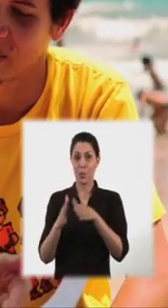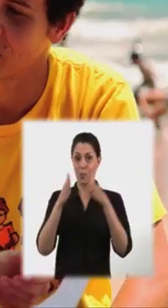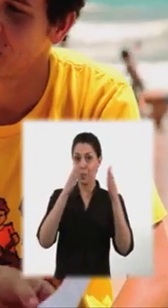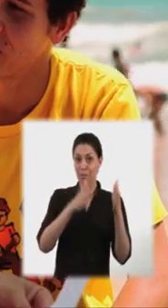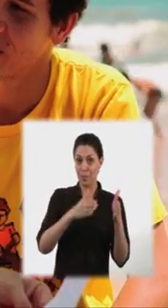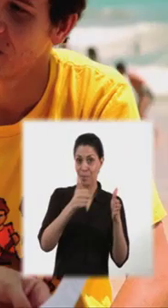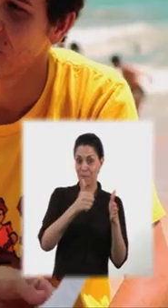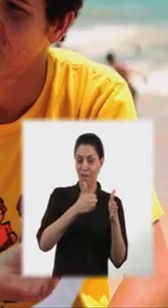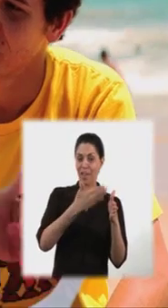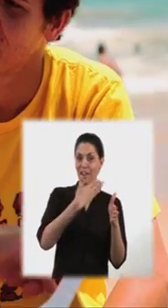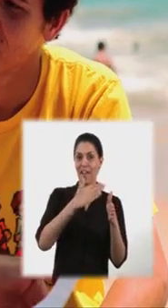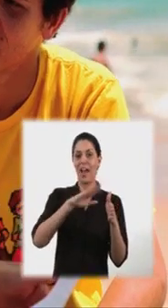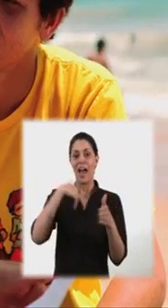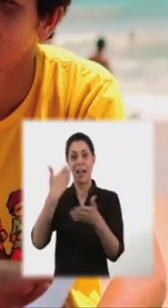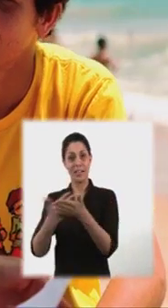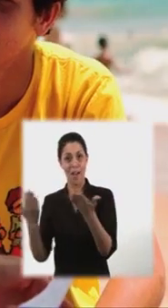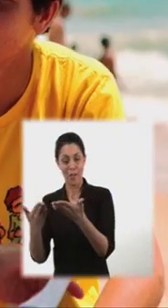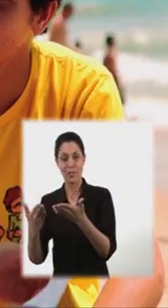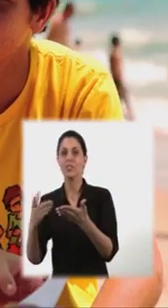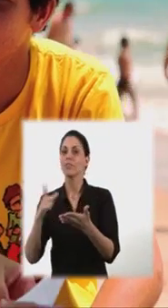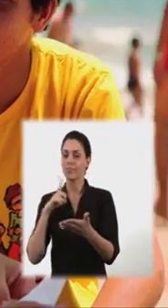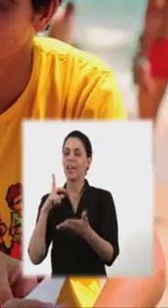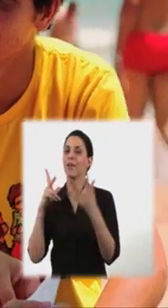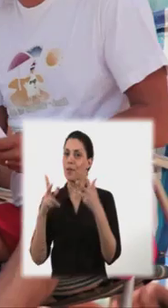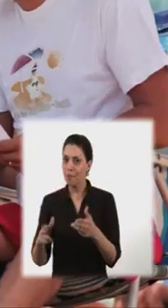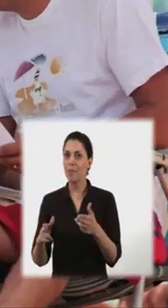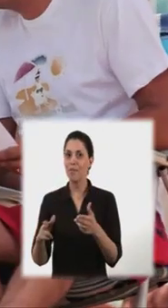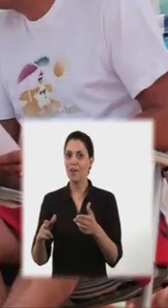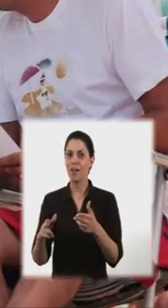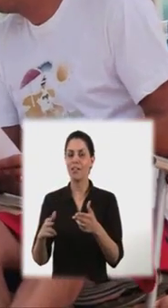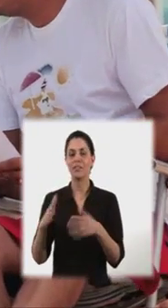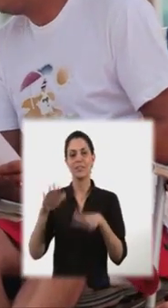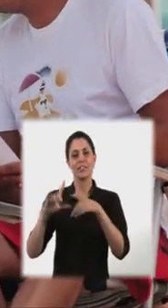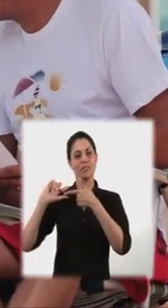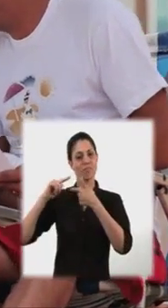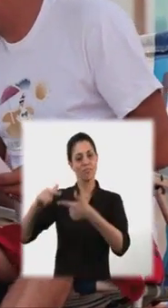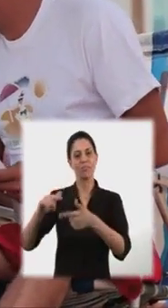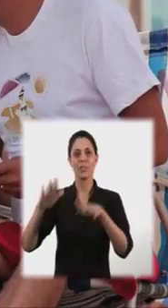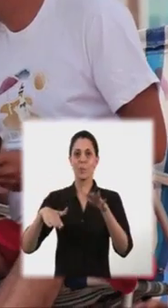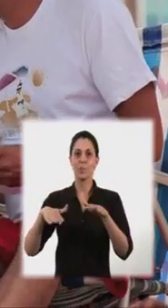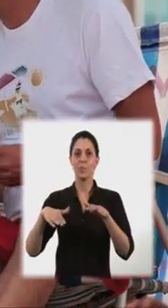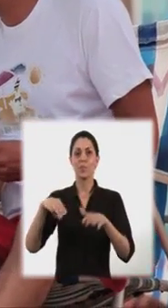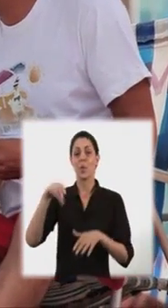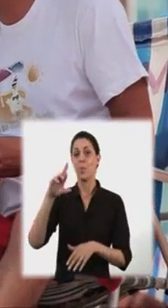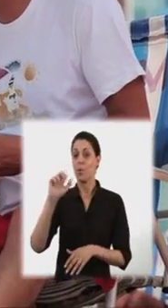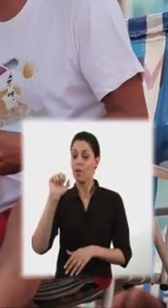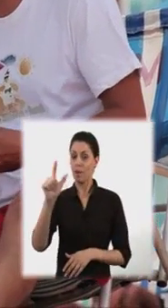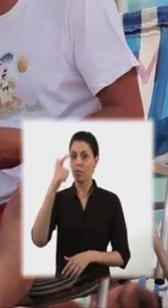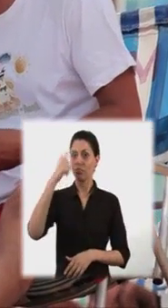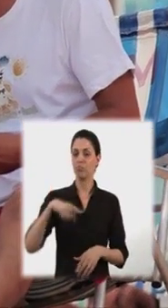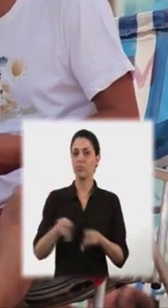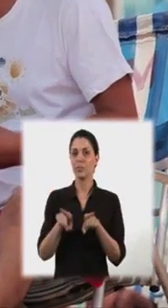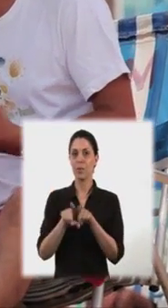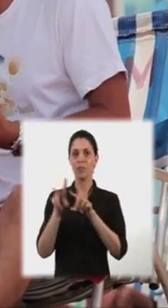no segundo, ainda acontece hoje em dia, por incrível que pareça. Mudou a moralidade, deixa de ser